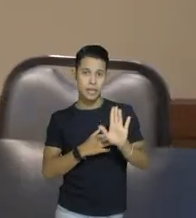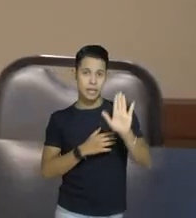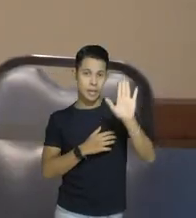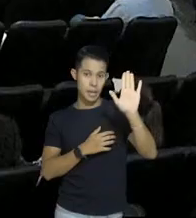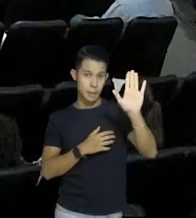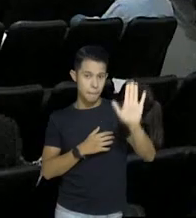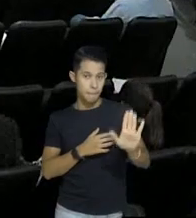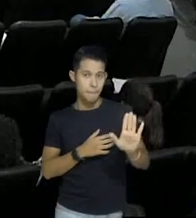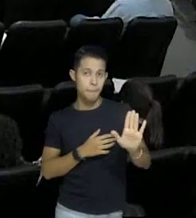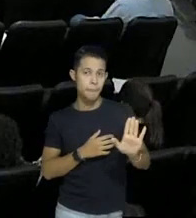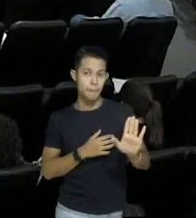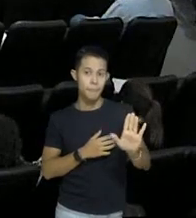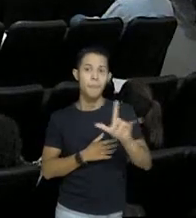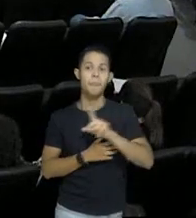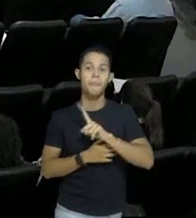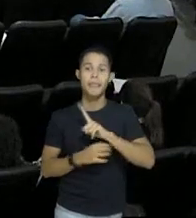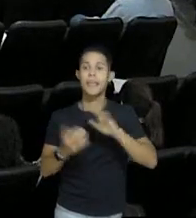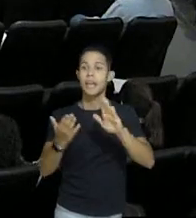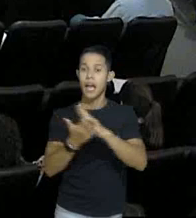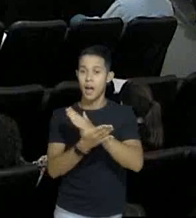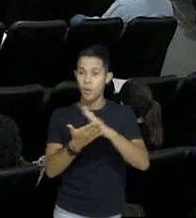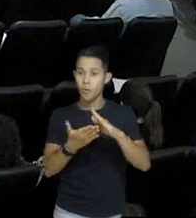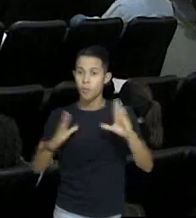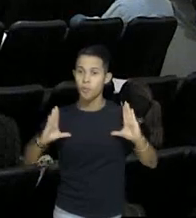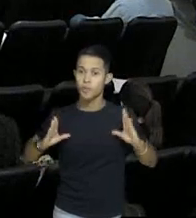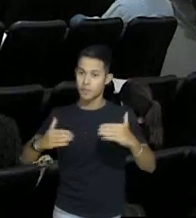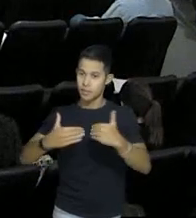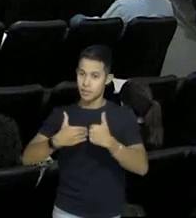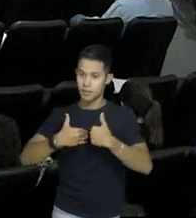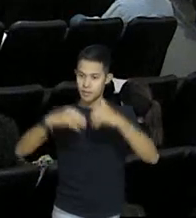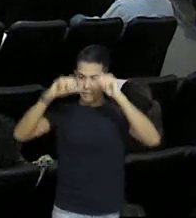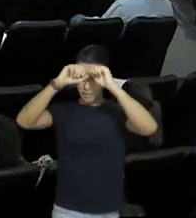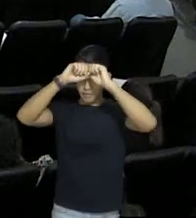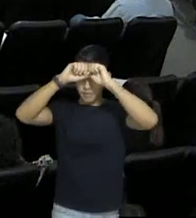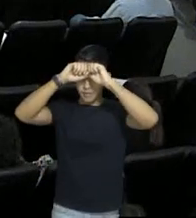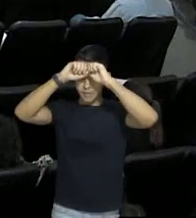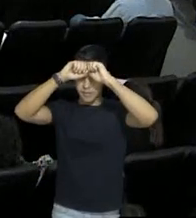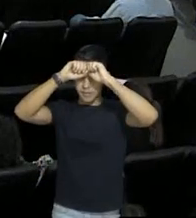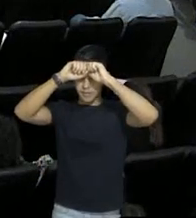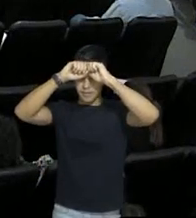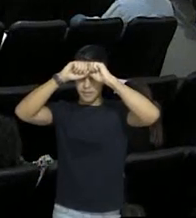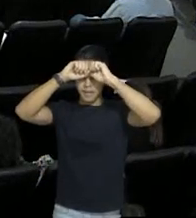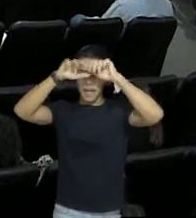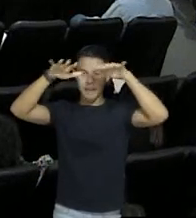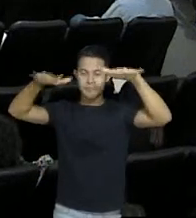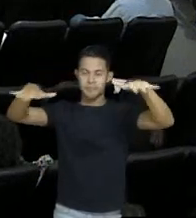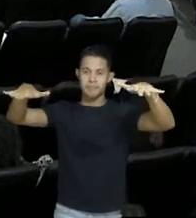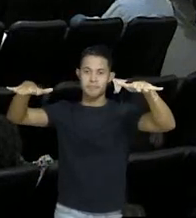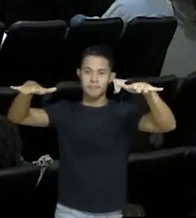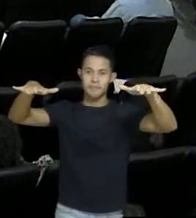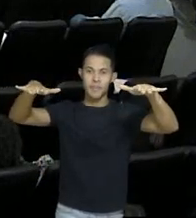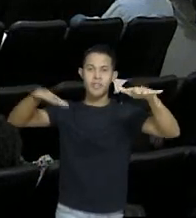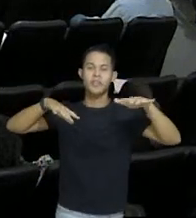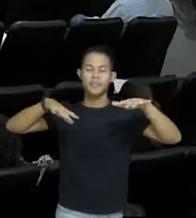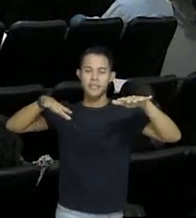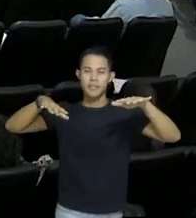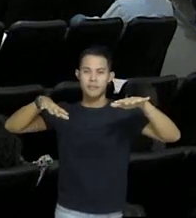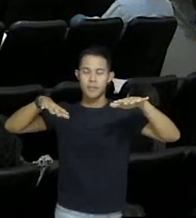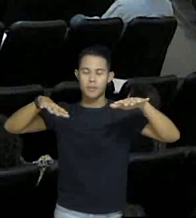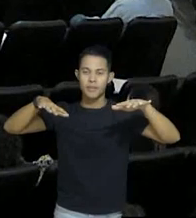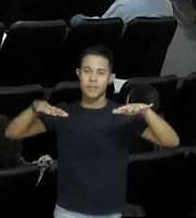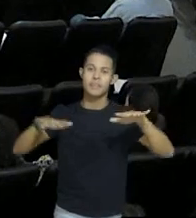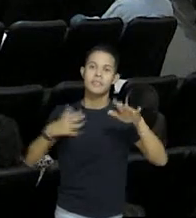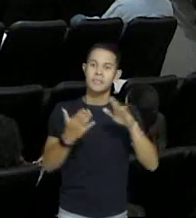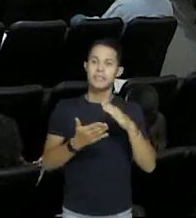Tem casos de autistas, de crianças com autismo, que a gente não vai conseguir avaliar. Um dos pré-requisitos para